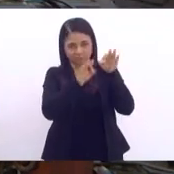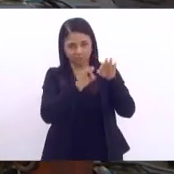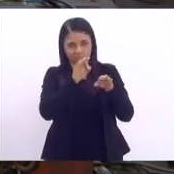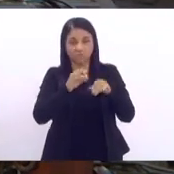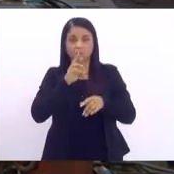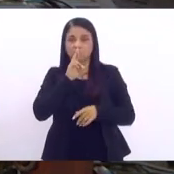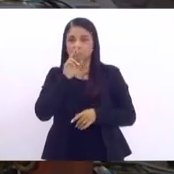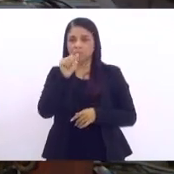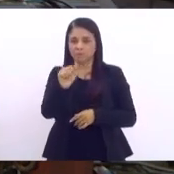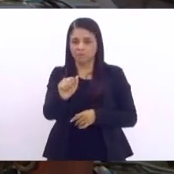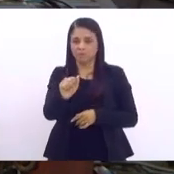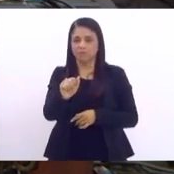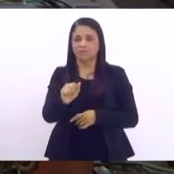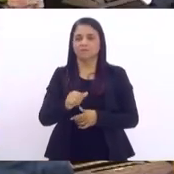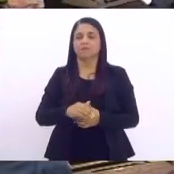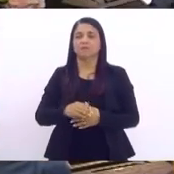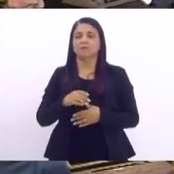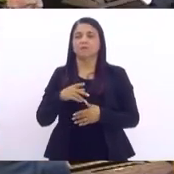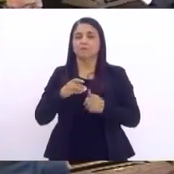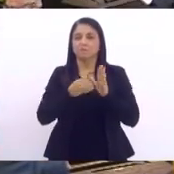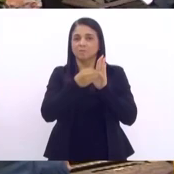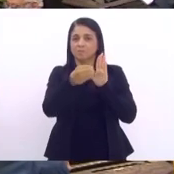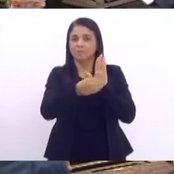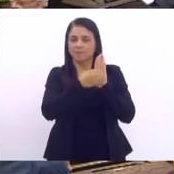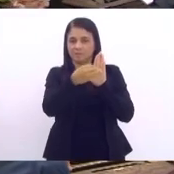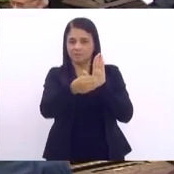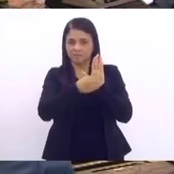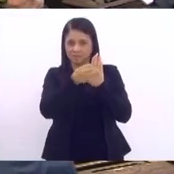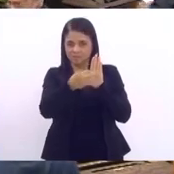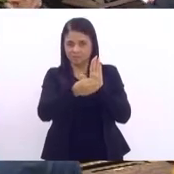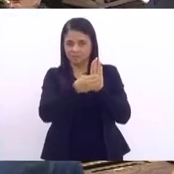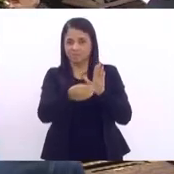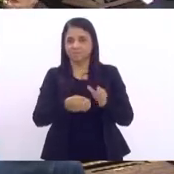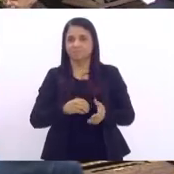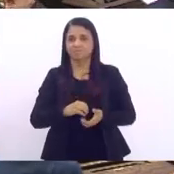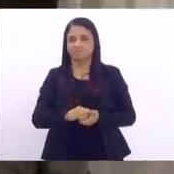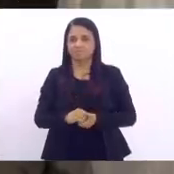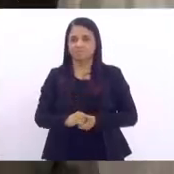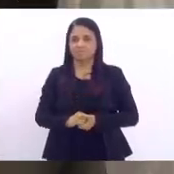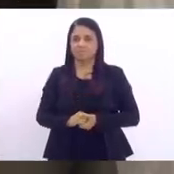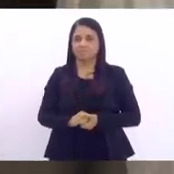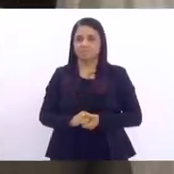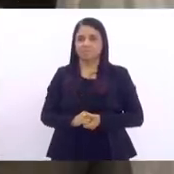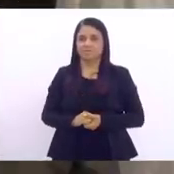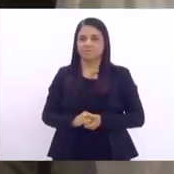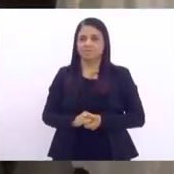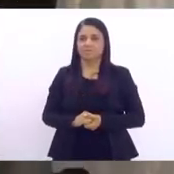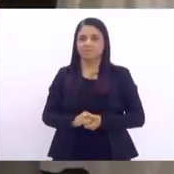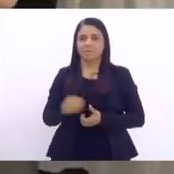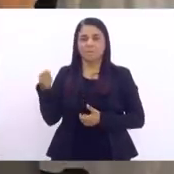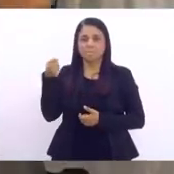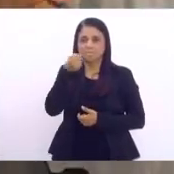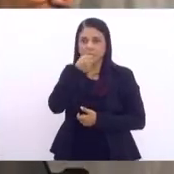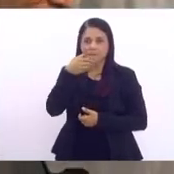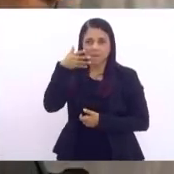emitir o parecer. Conforme dada a palavra a Vossa Excelência, está na pauta, tá, querido